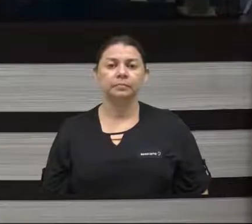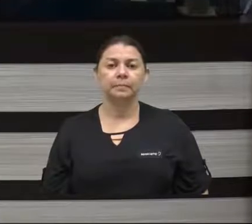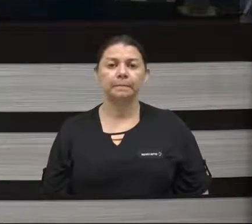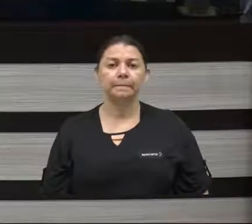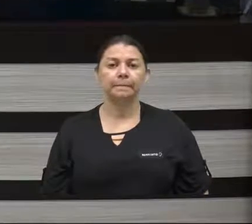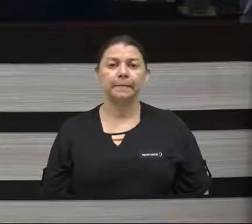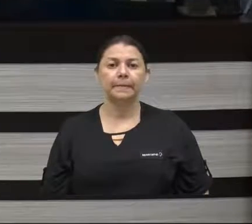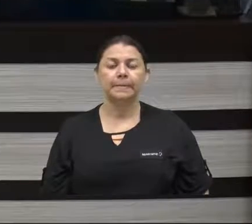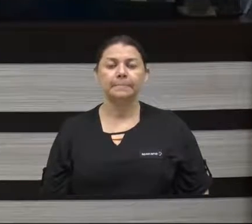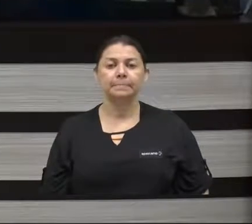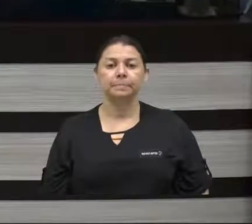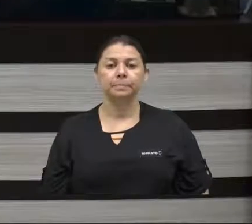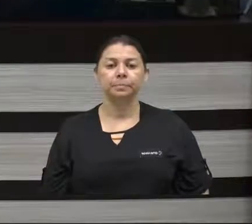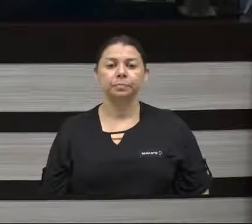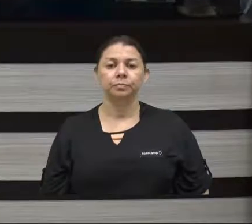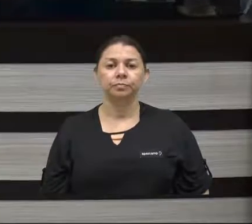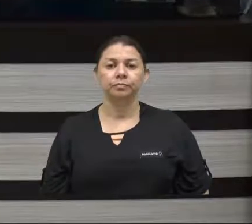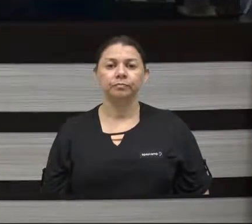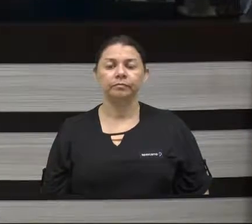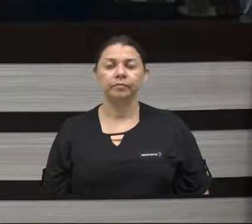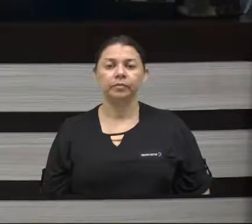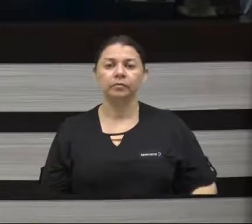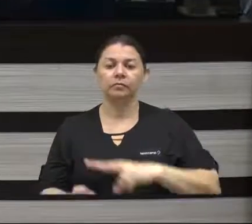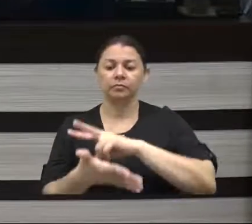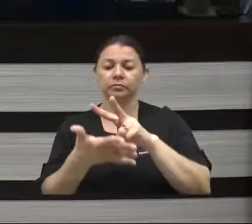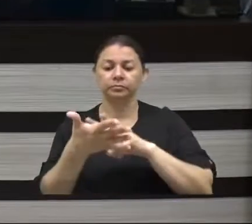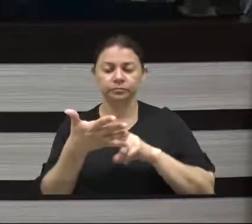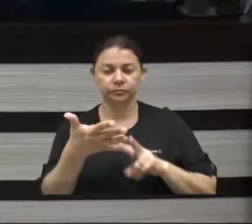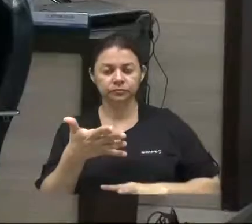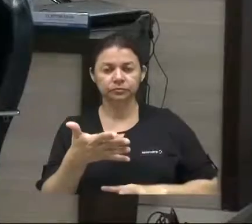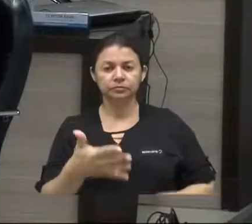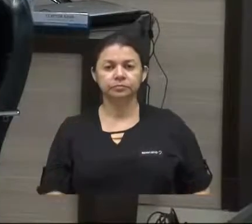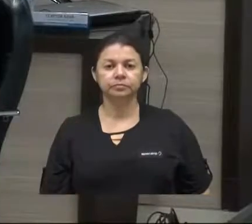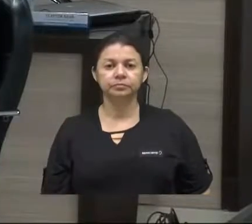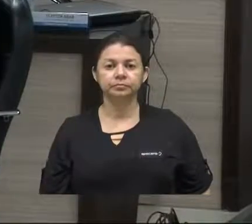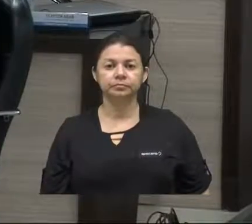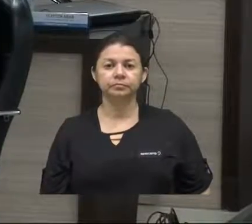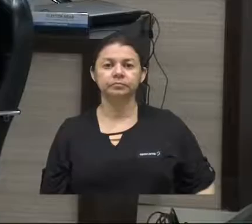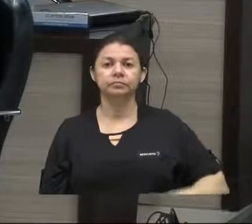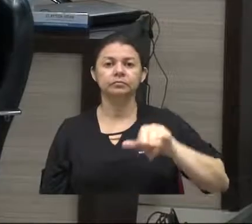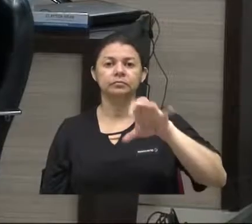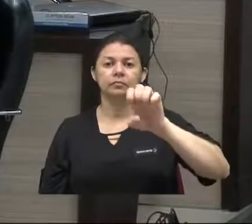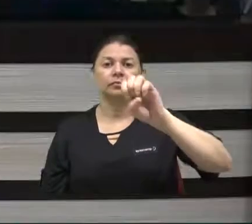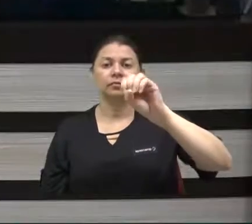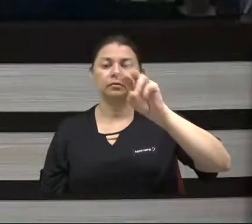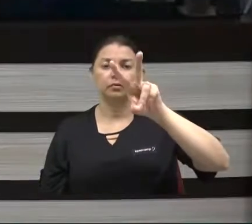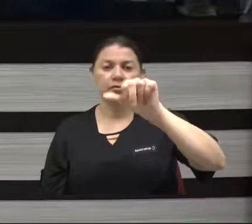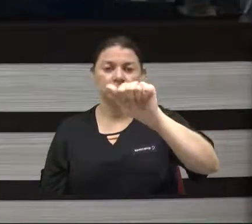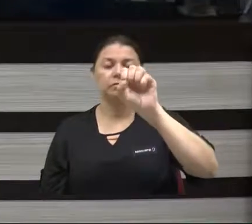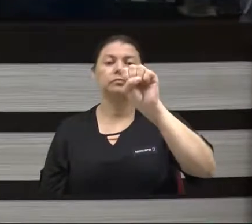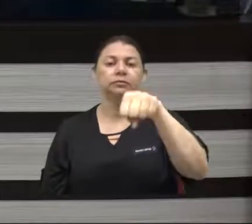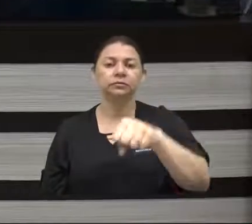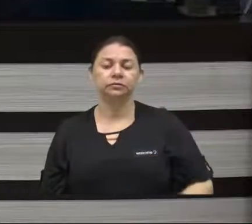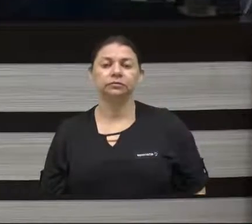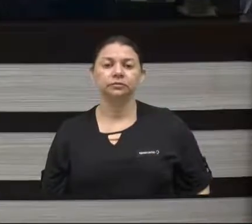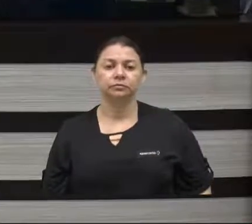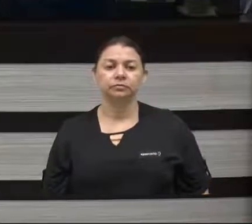Sim, presidente. A leitura, Lemão de Jeová. Sim, senhor presidente. A leitura conforme foi